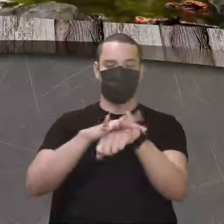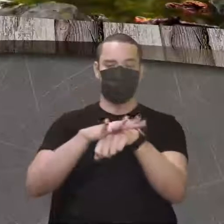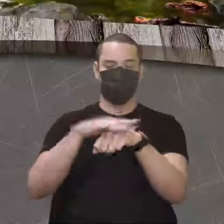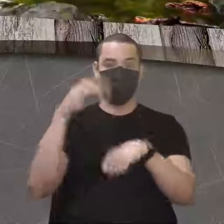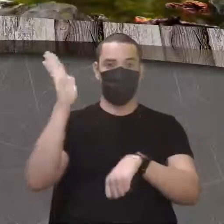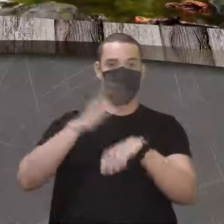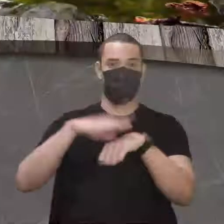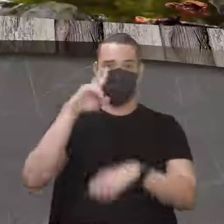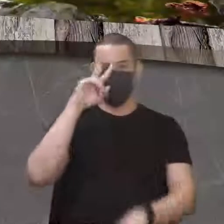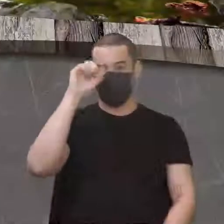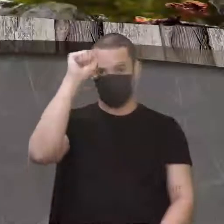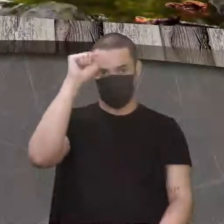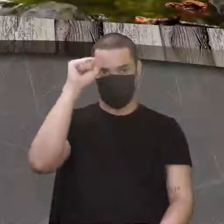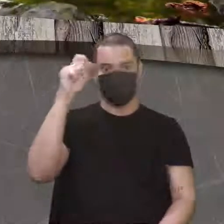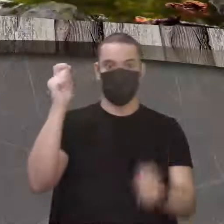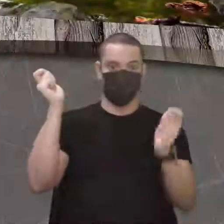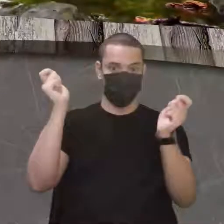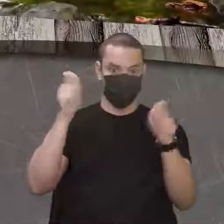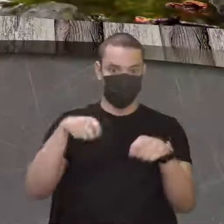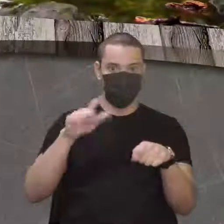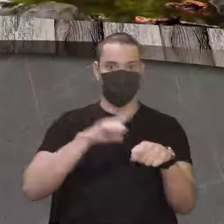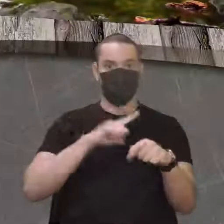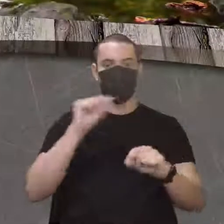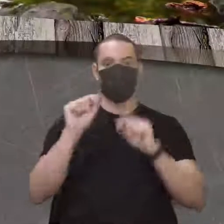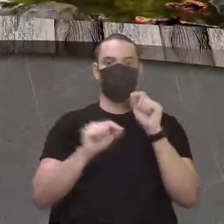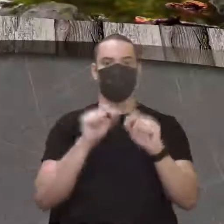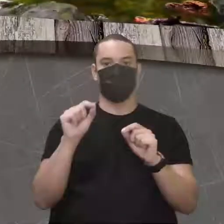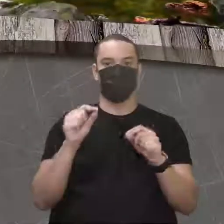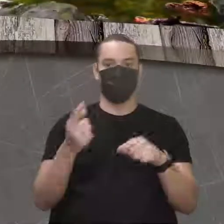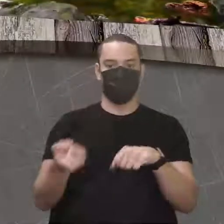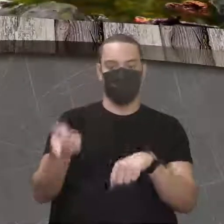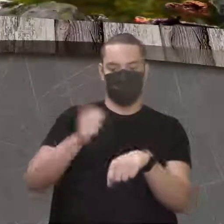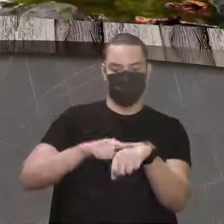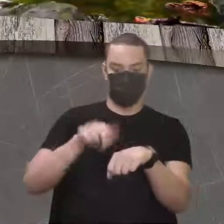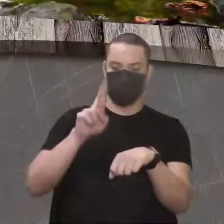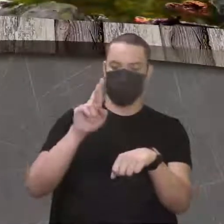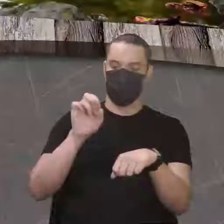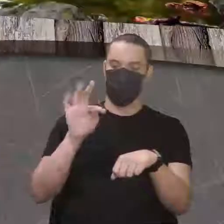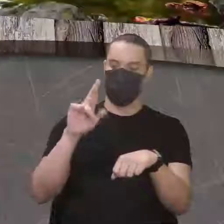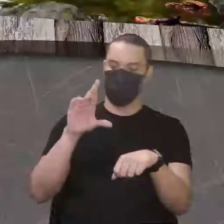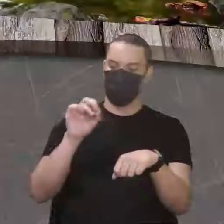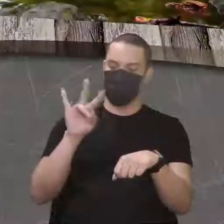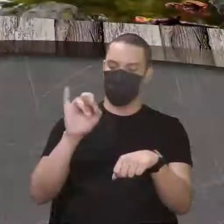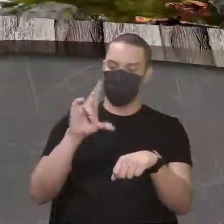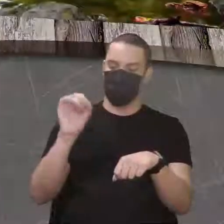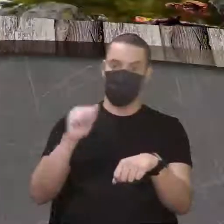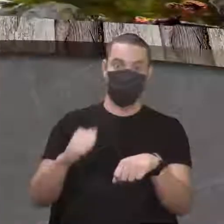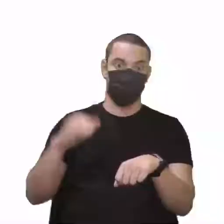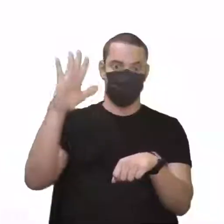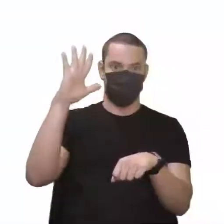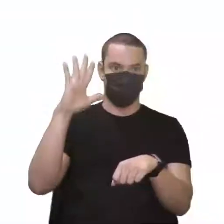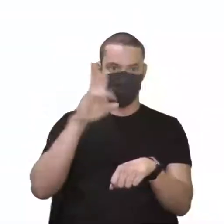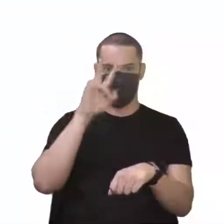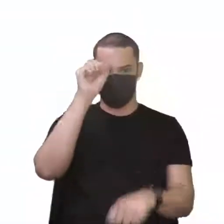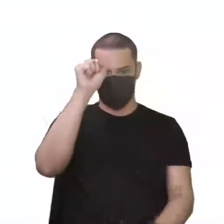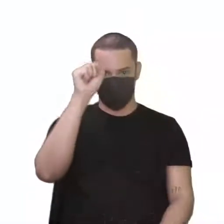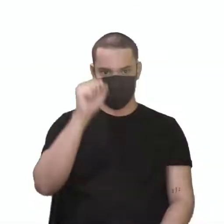mais acentuadas, tá? Então, quando a gente tem um contágio com o retrovírus, eles são mais fortes. Vamos